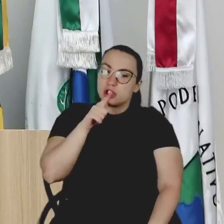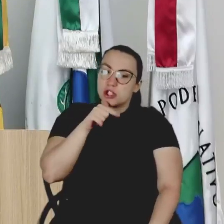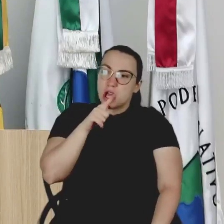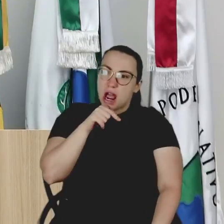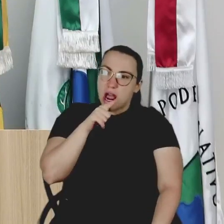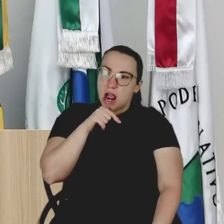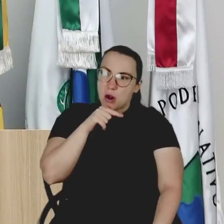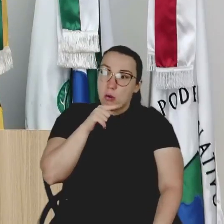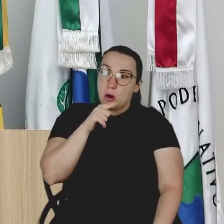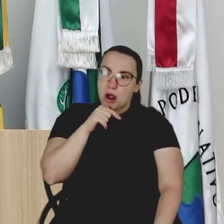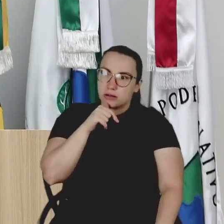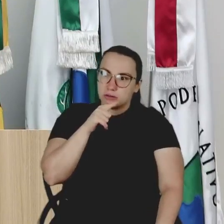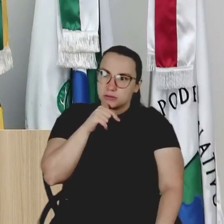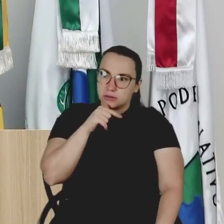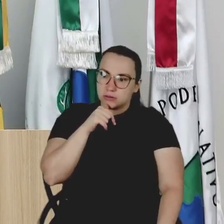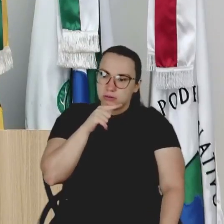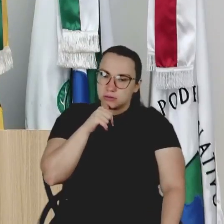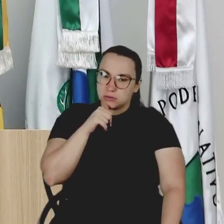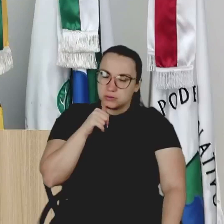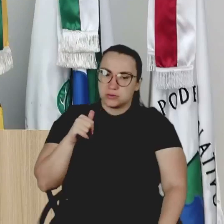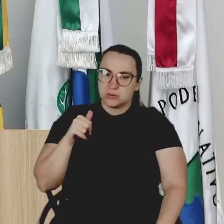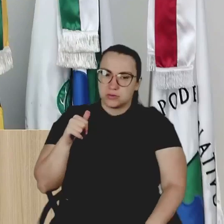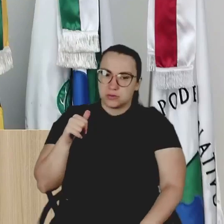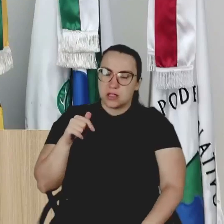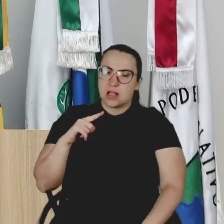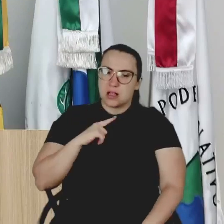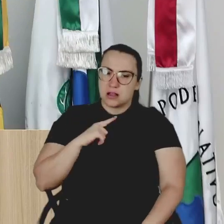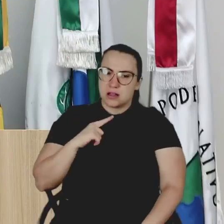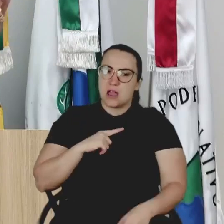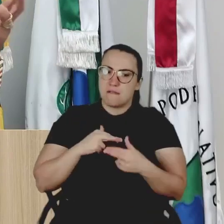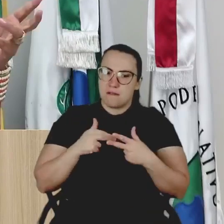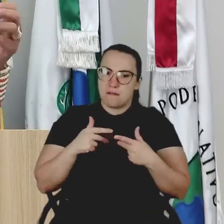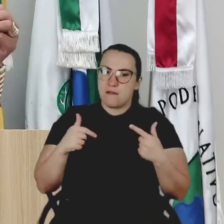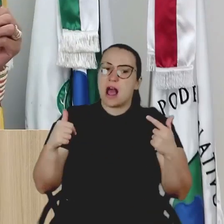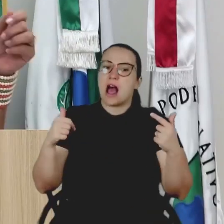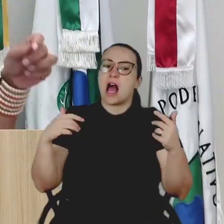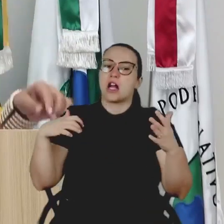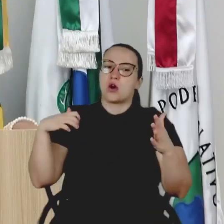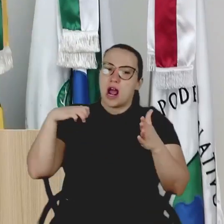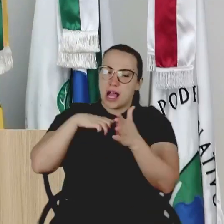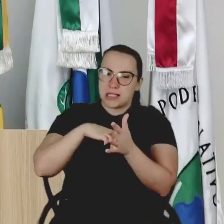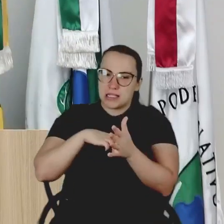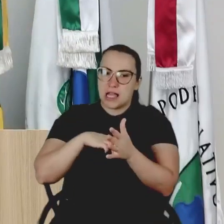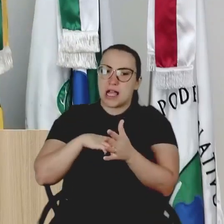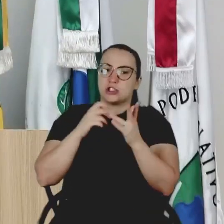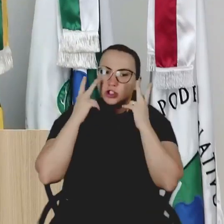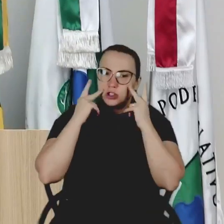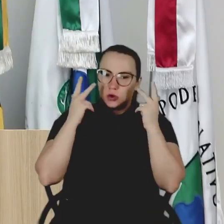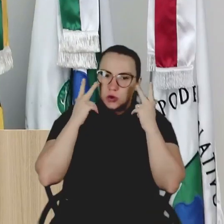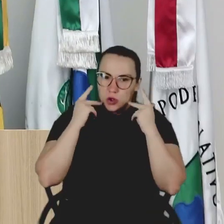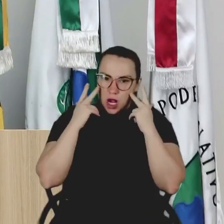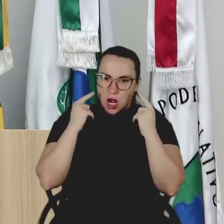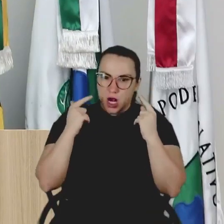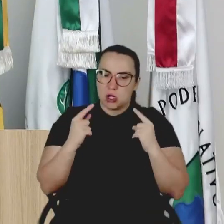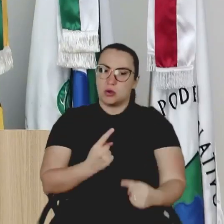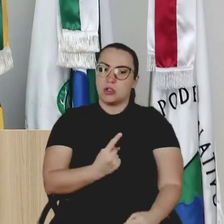que ocasionou vários acidentes de ordem natural. E